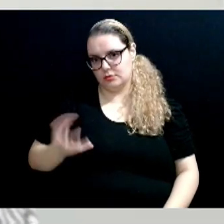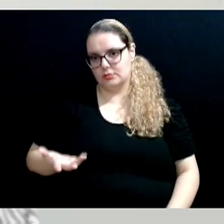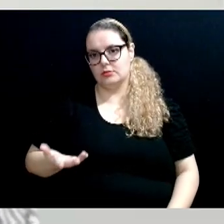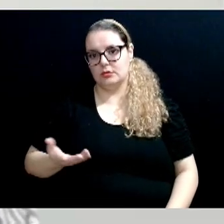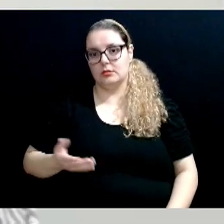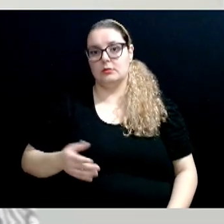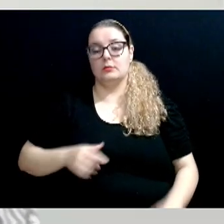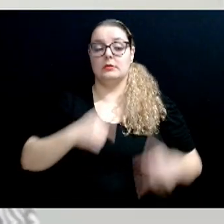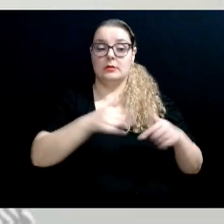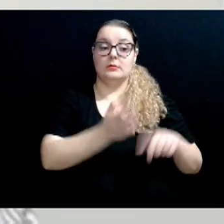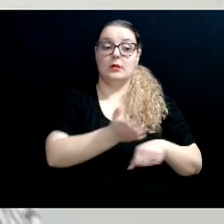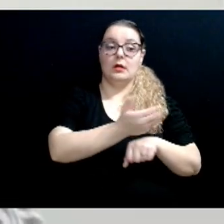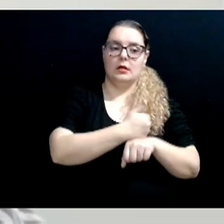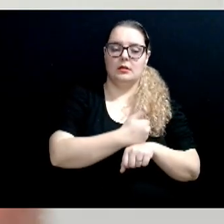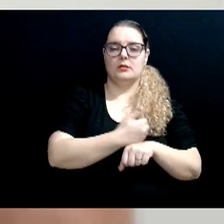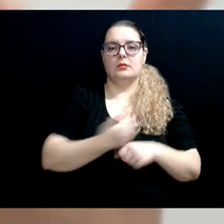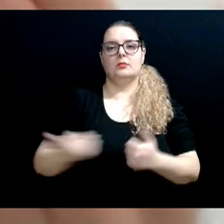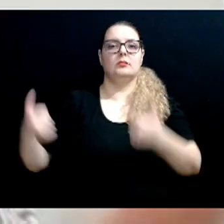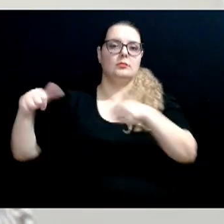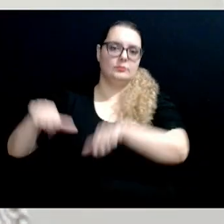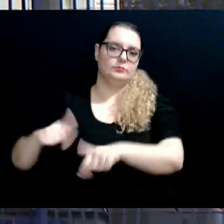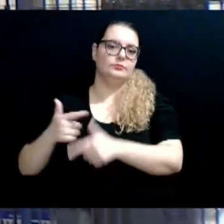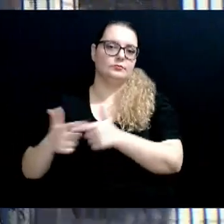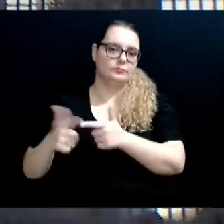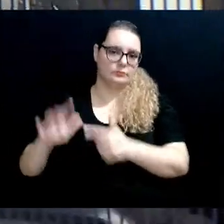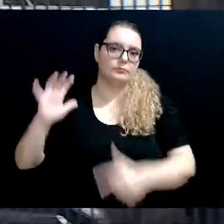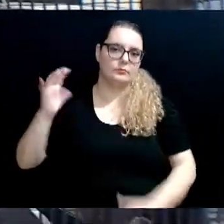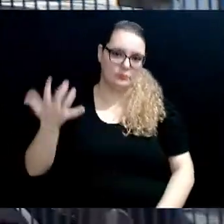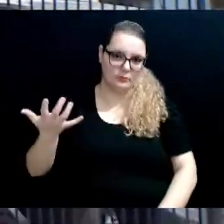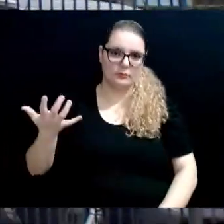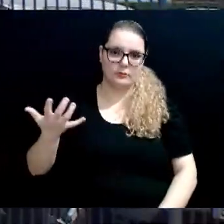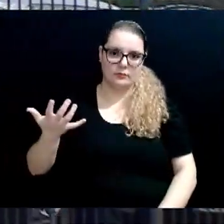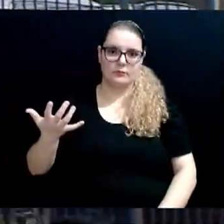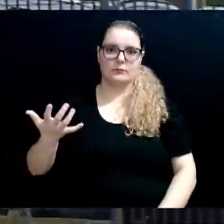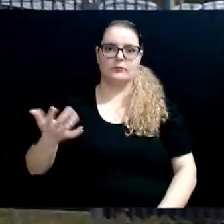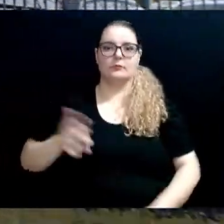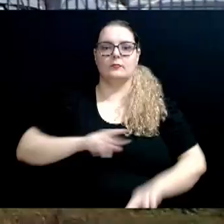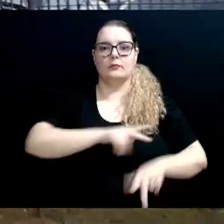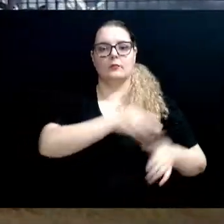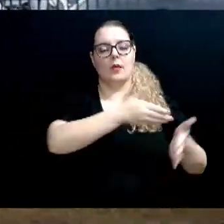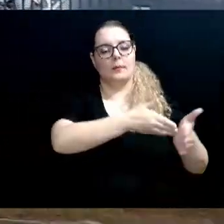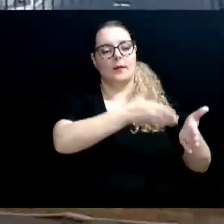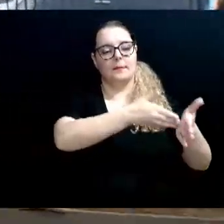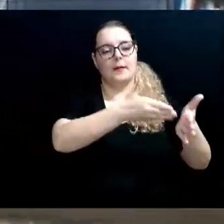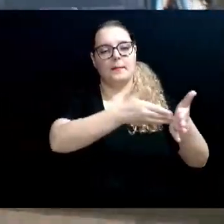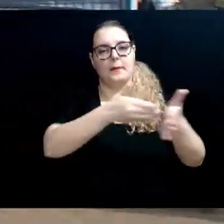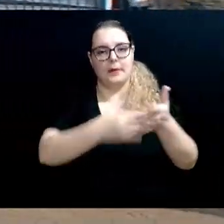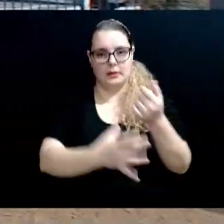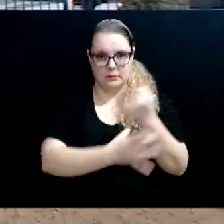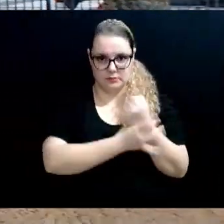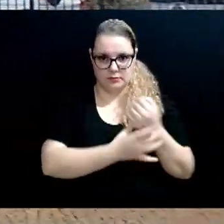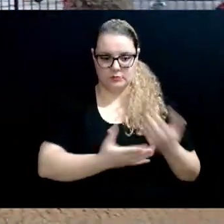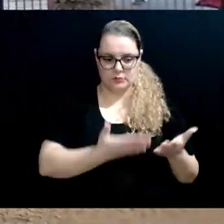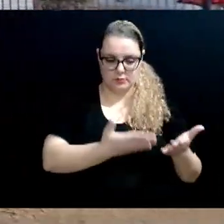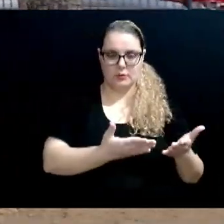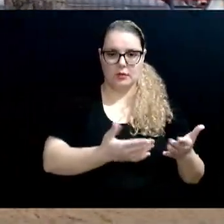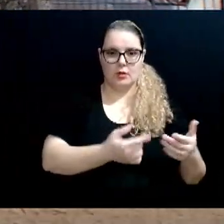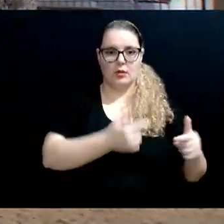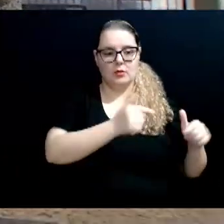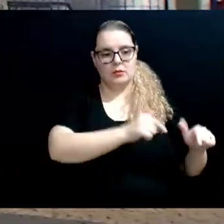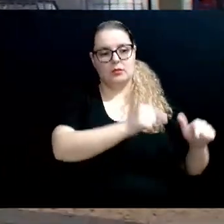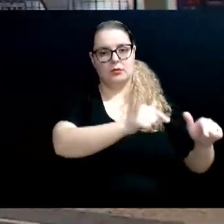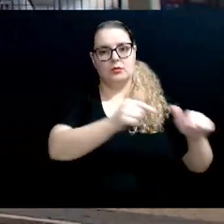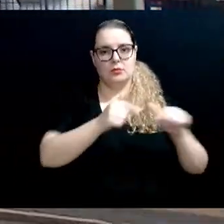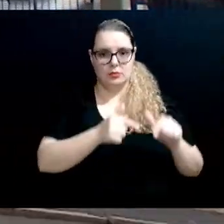Então, assim, estabelecendo as múltiplas barreiras, como eu falei, estabelecendo os pontos de controle crítico ao longo de todo